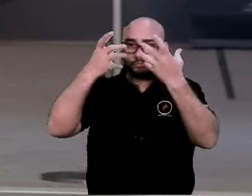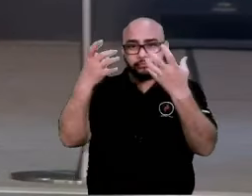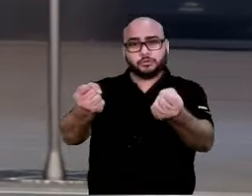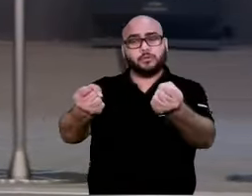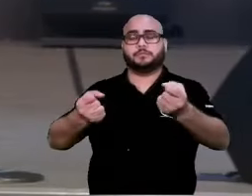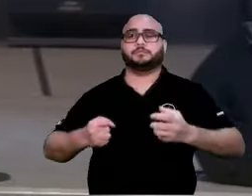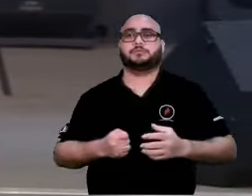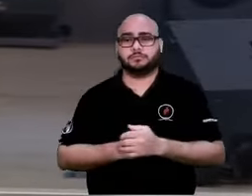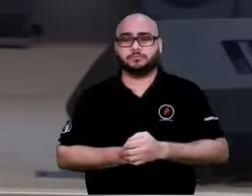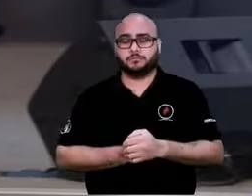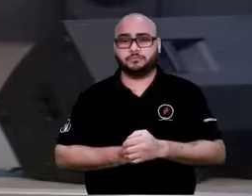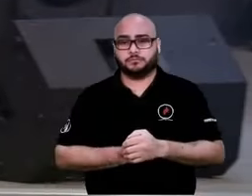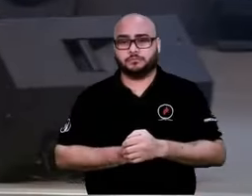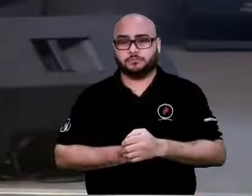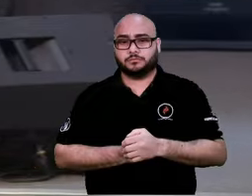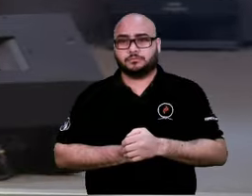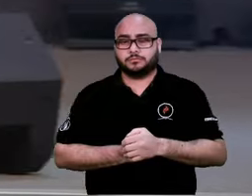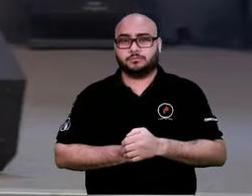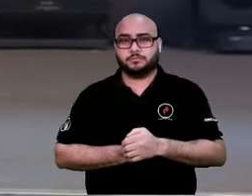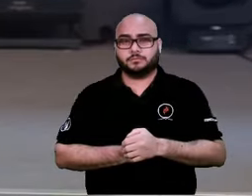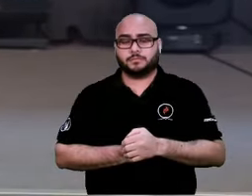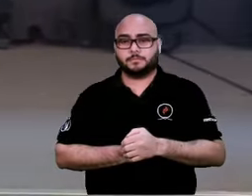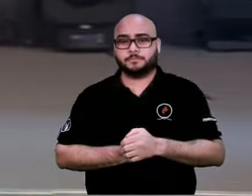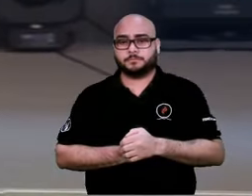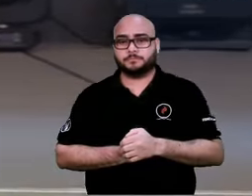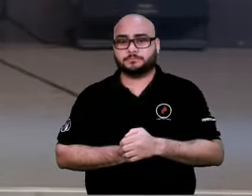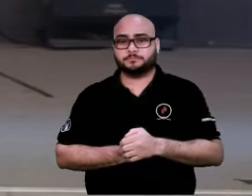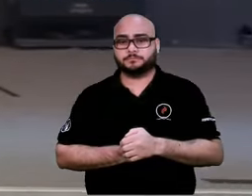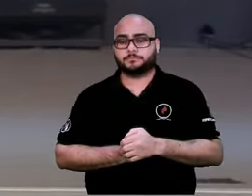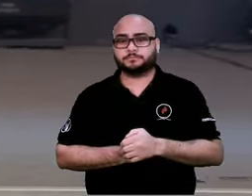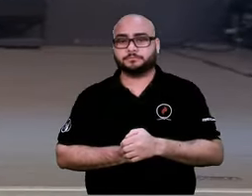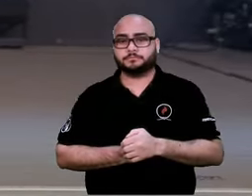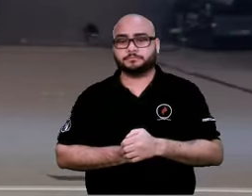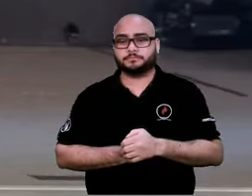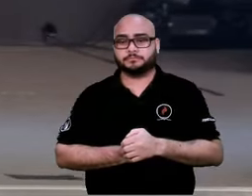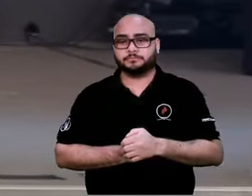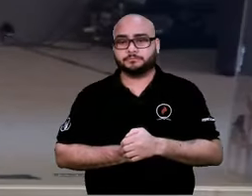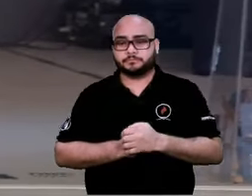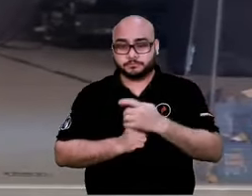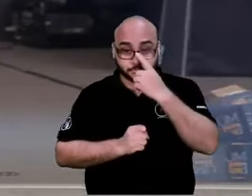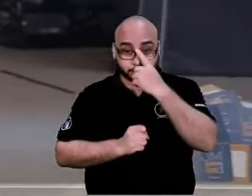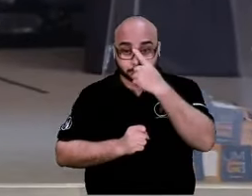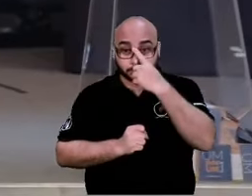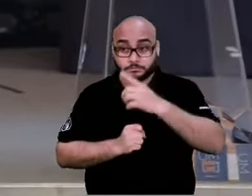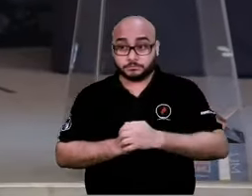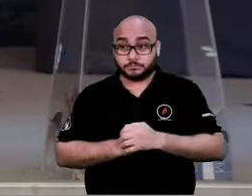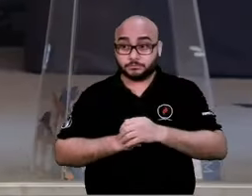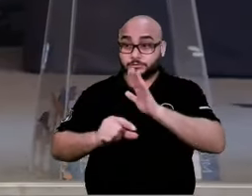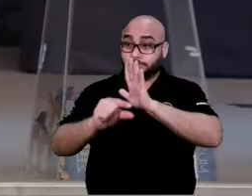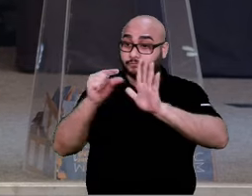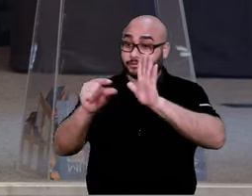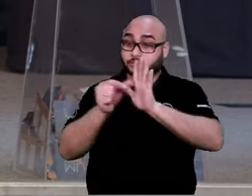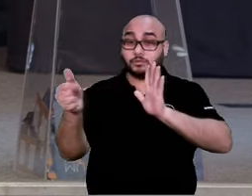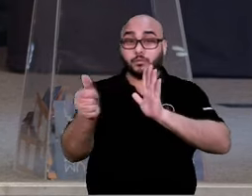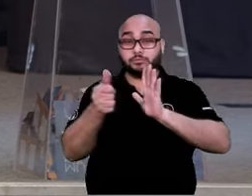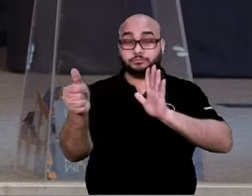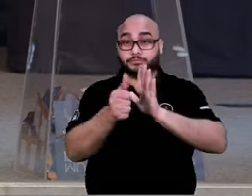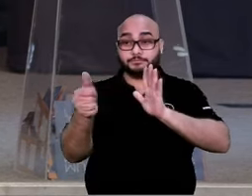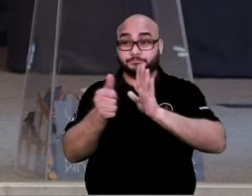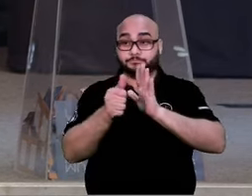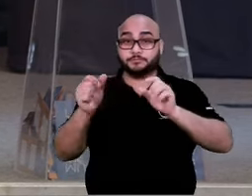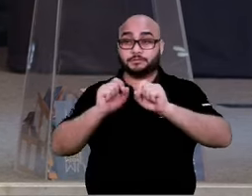No verso de número 1, ele deixa a lei do Senhor. O Roboão do verso 11 não é o Roboão do verso 1. O Roboão